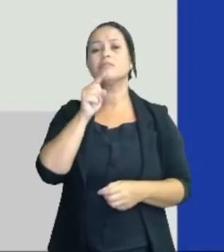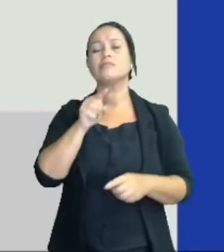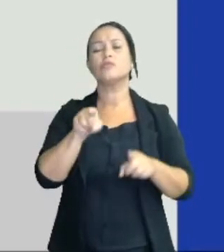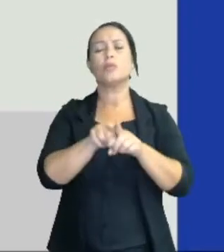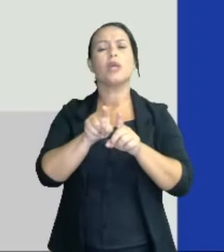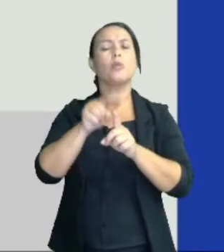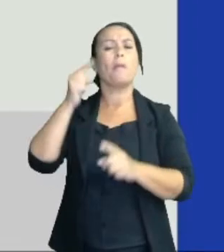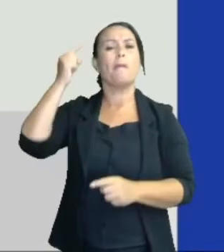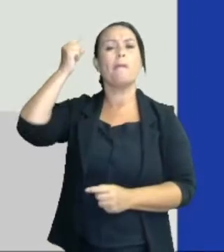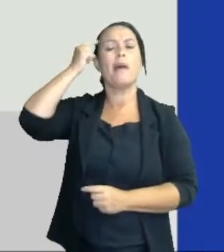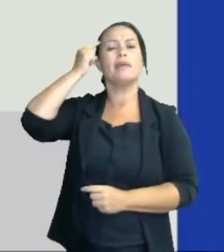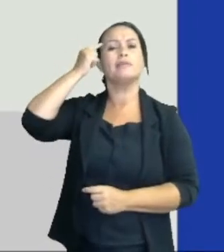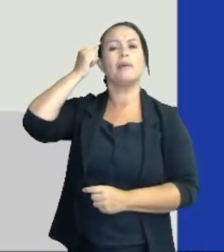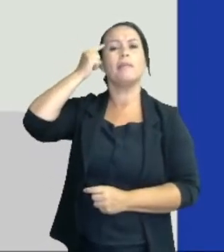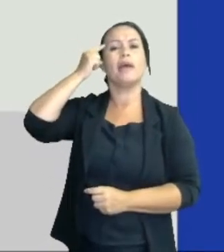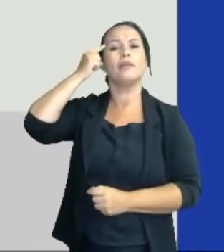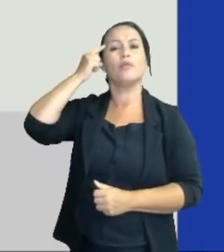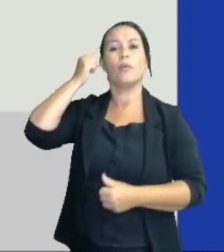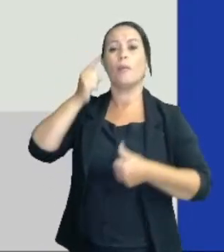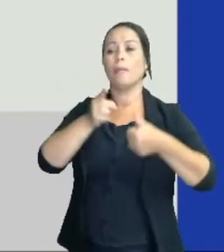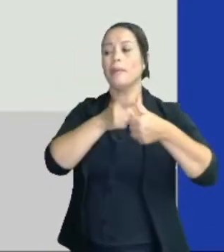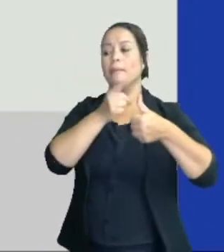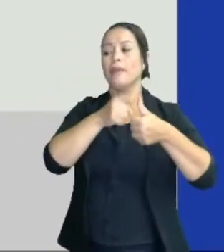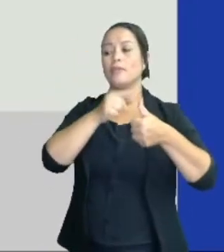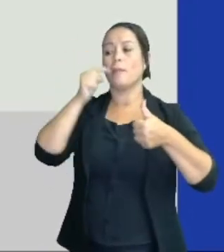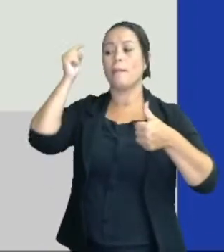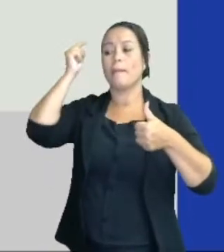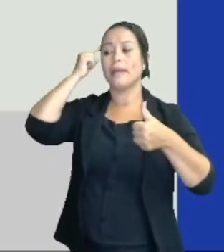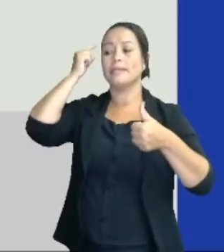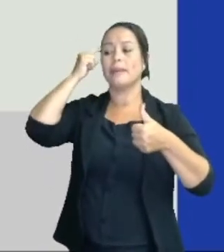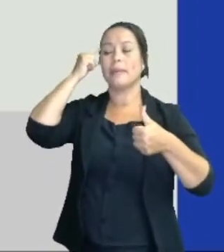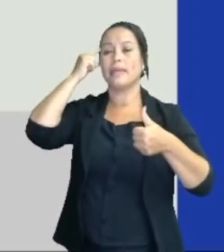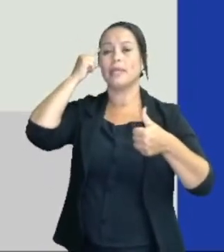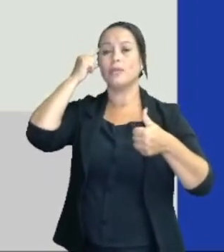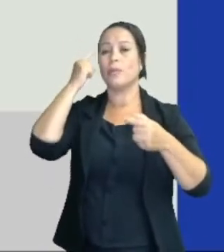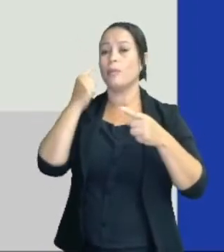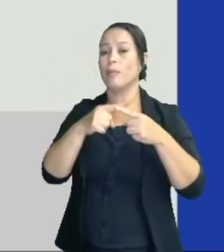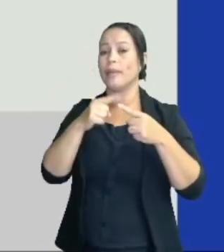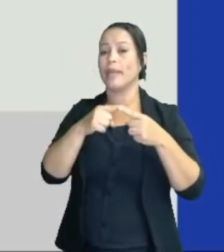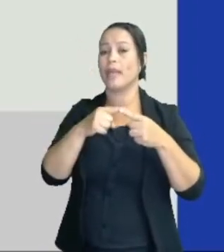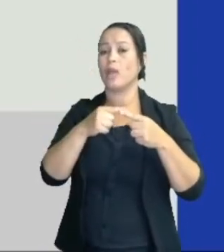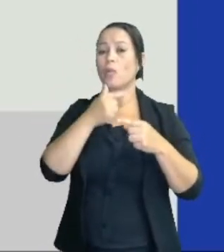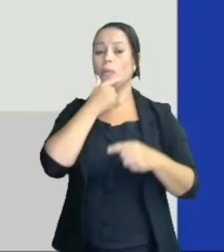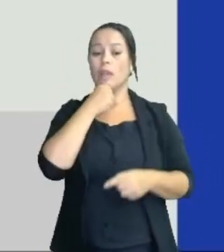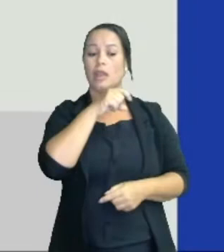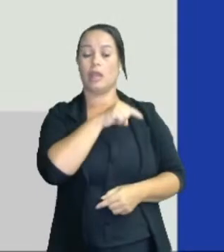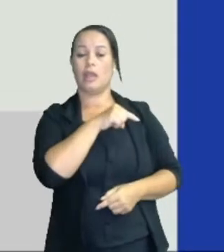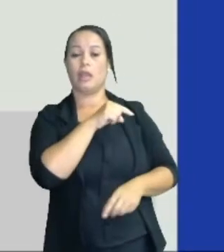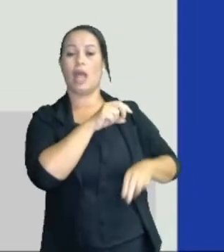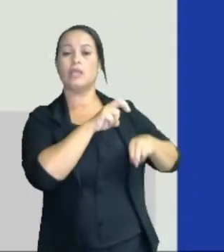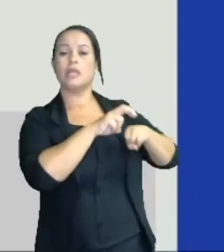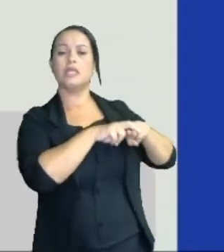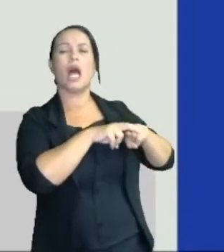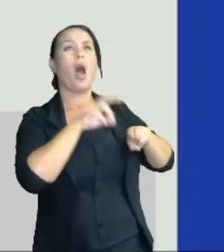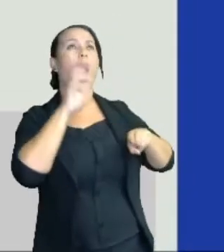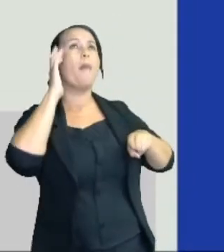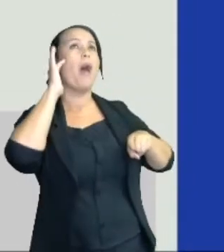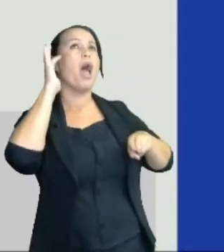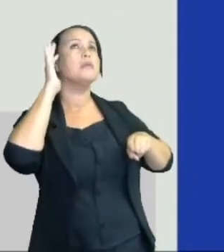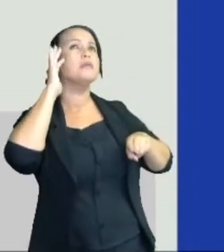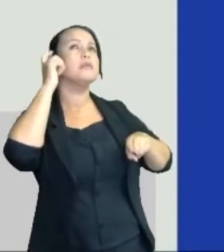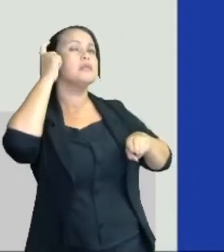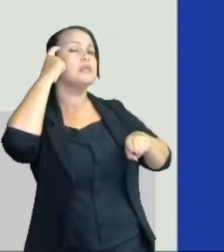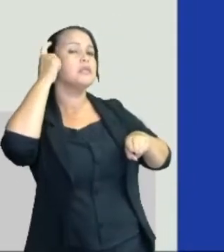do pensamento. Esse primeiro balão ali é o balão do pensamento. Esse personagem, ele está